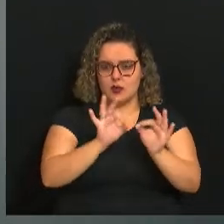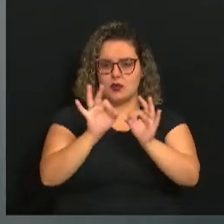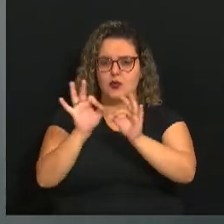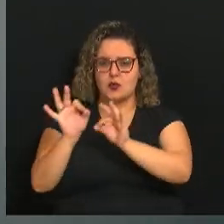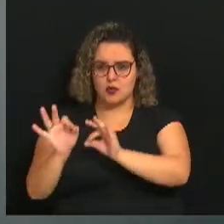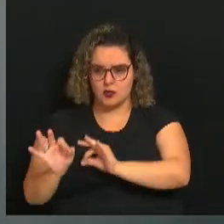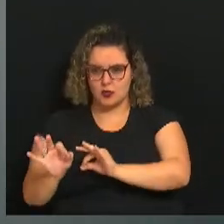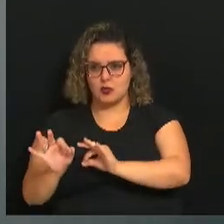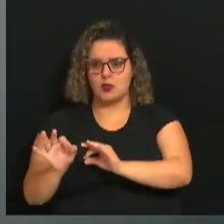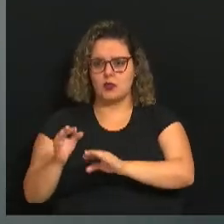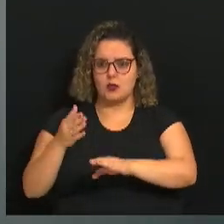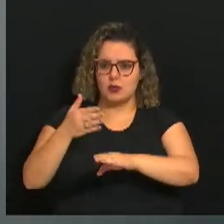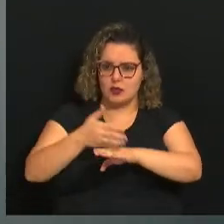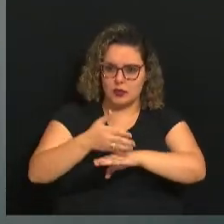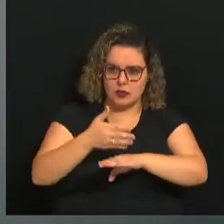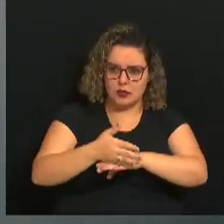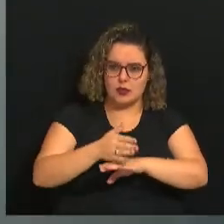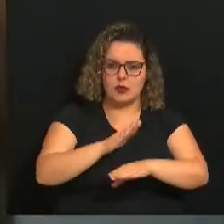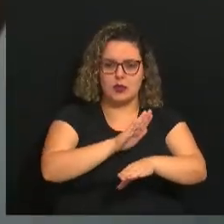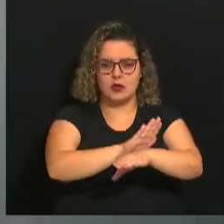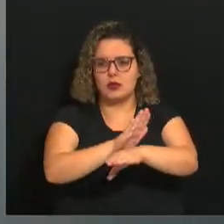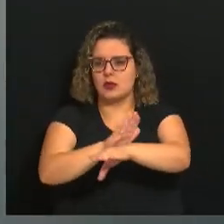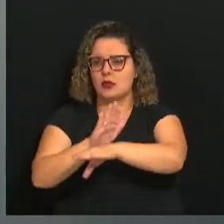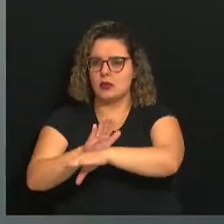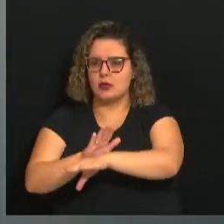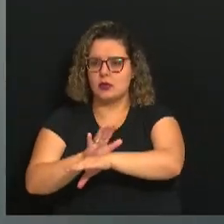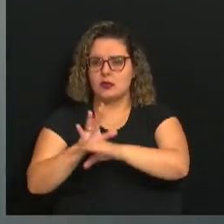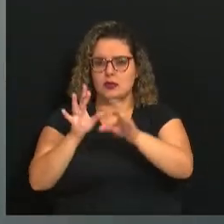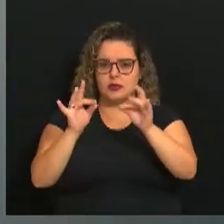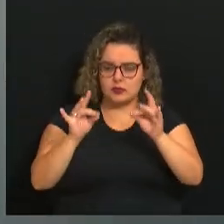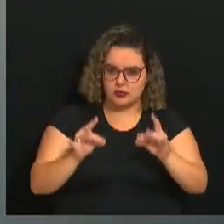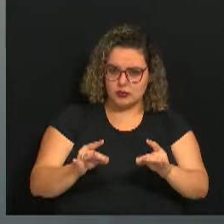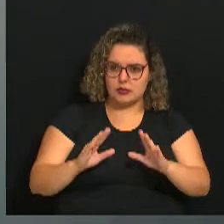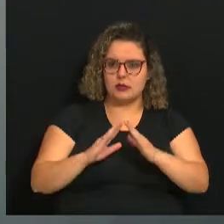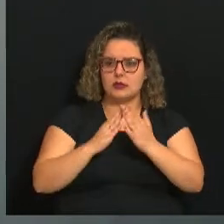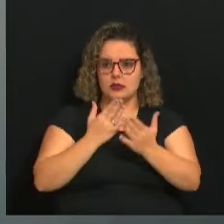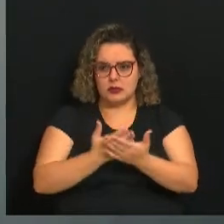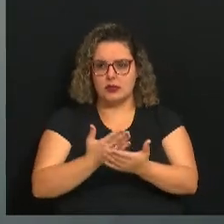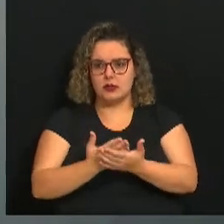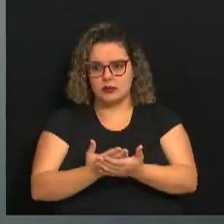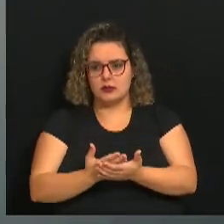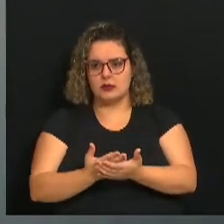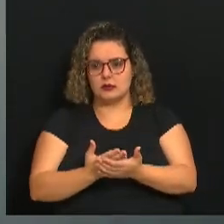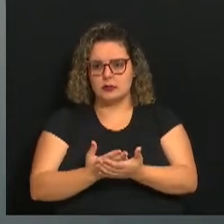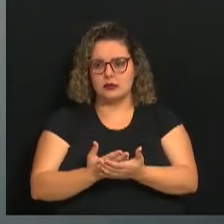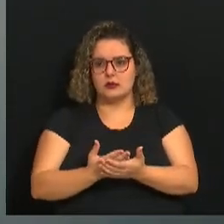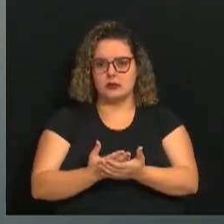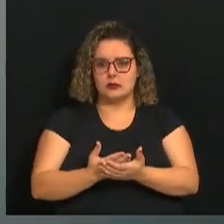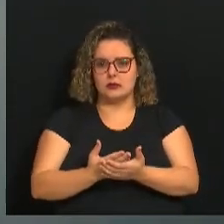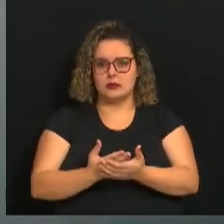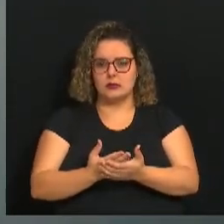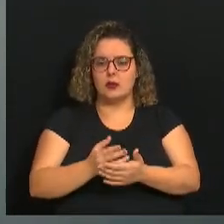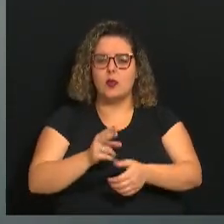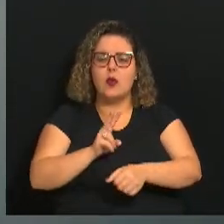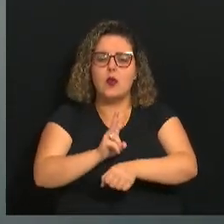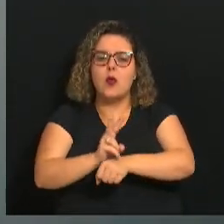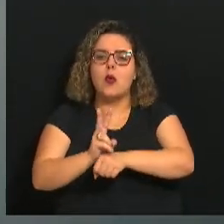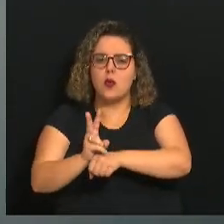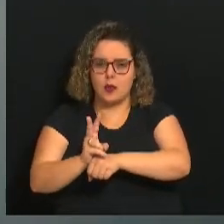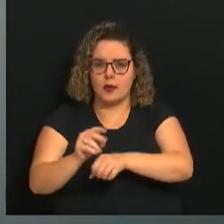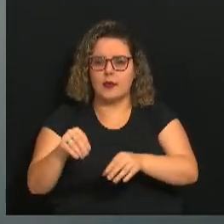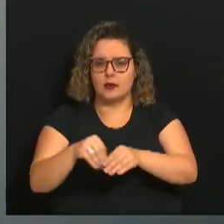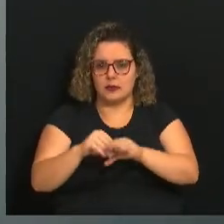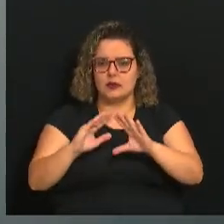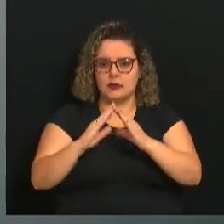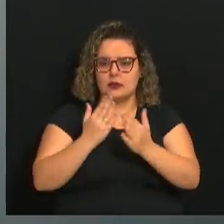questão do acesso, e também ajudam em pequenos reparos na escola, enfim, uma pequena manutenção ali na escola. Nós